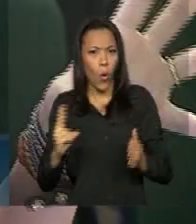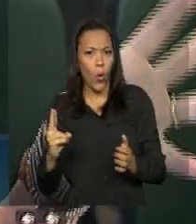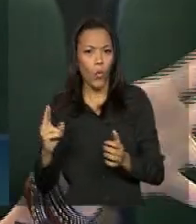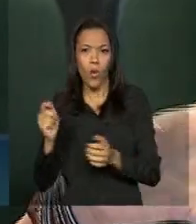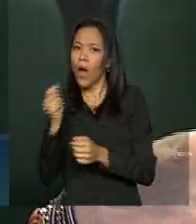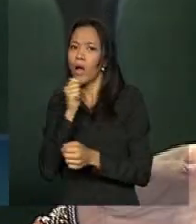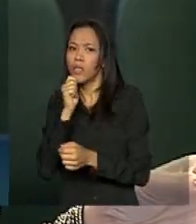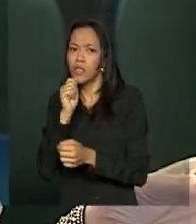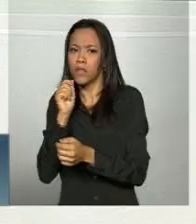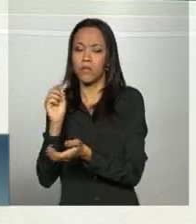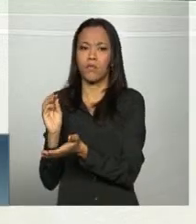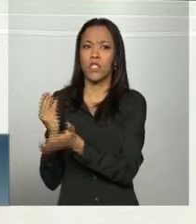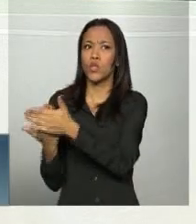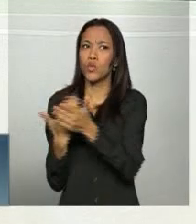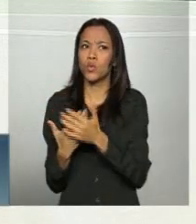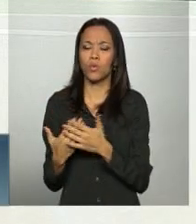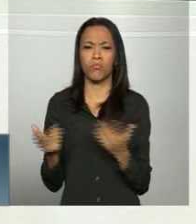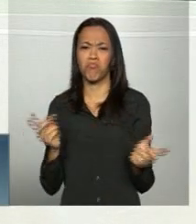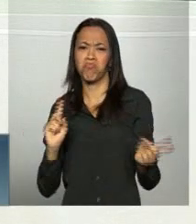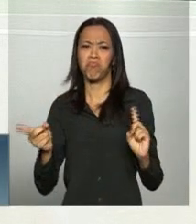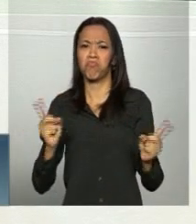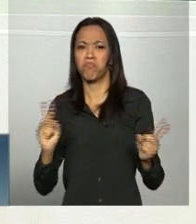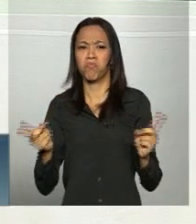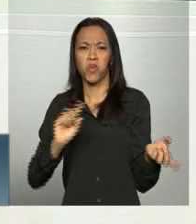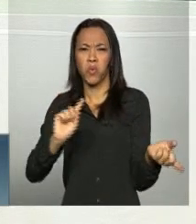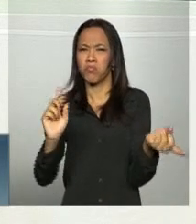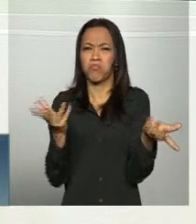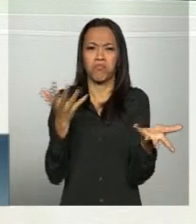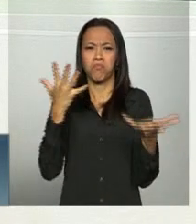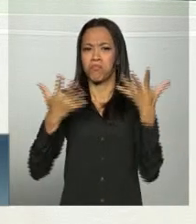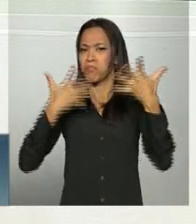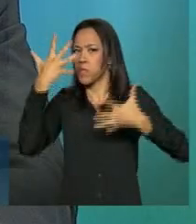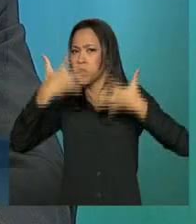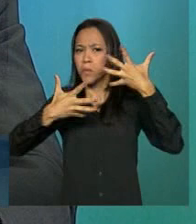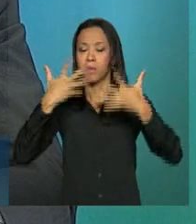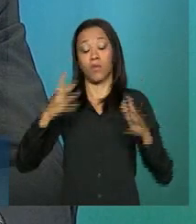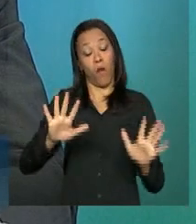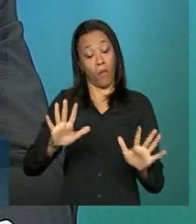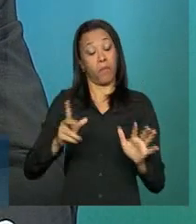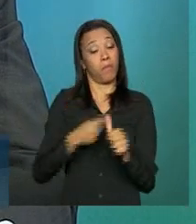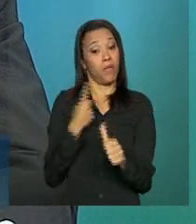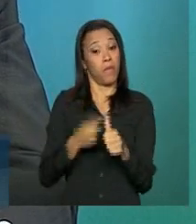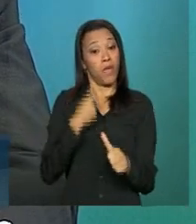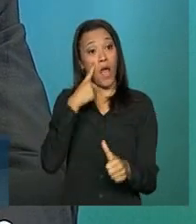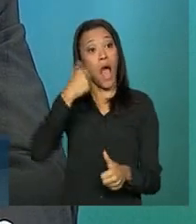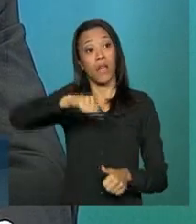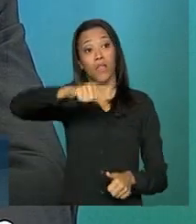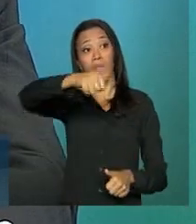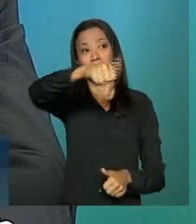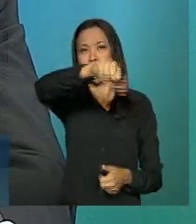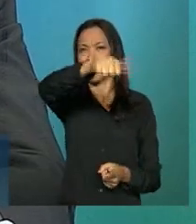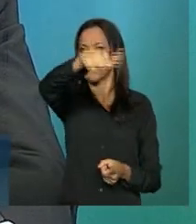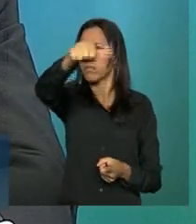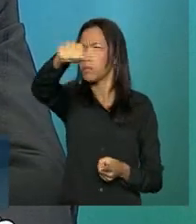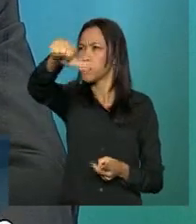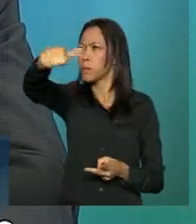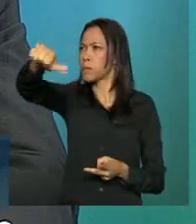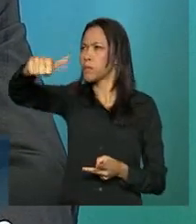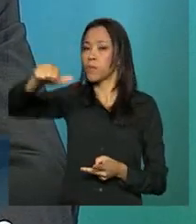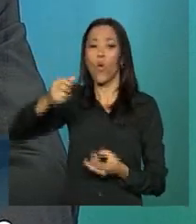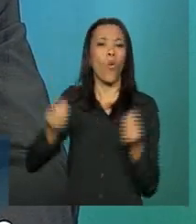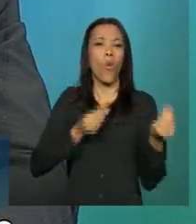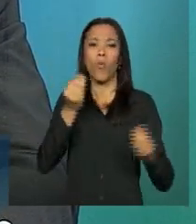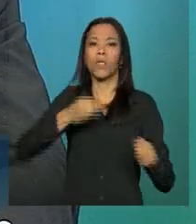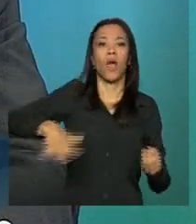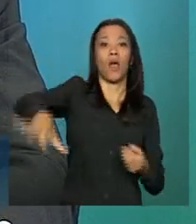Não, pessoal, todo o processo de oferta pública é contingente. Você analisa, você tem que olhar condições de mercado, a intenção